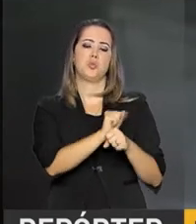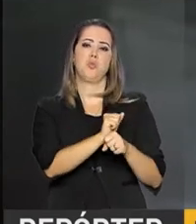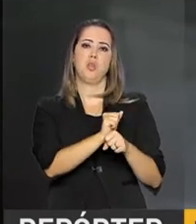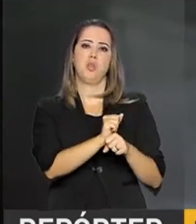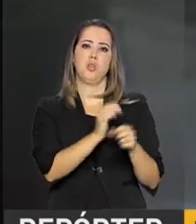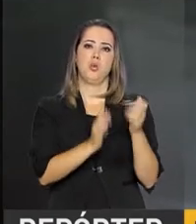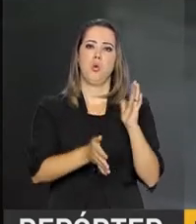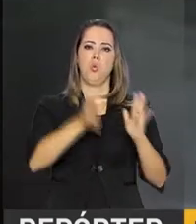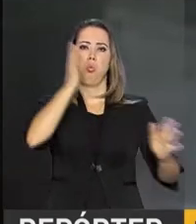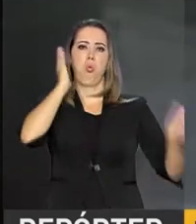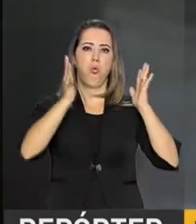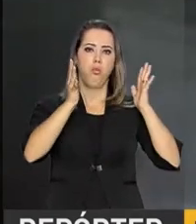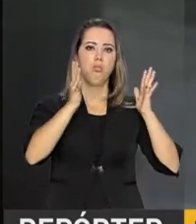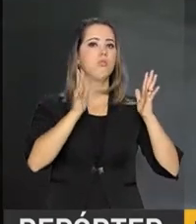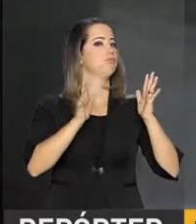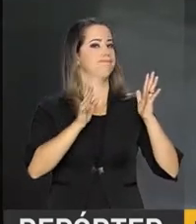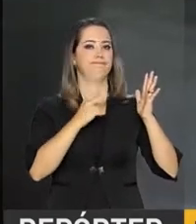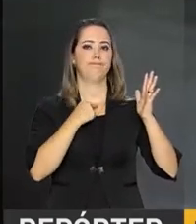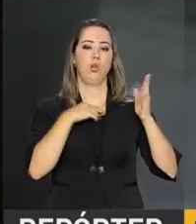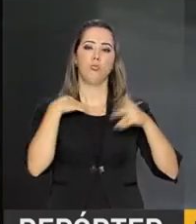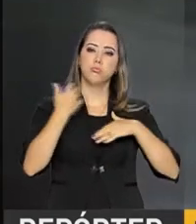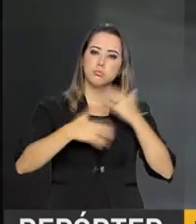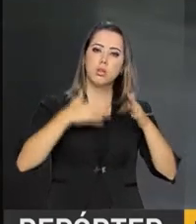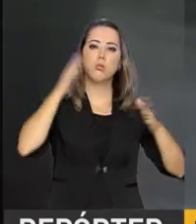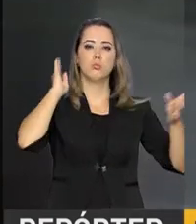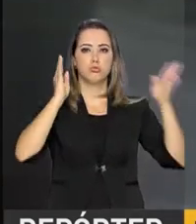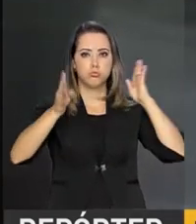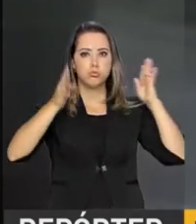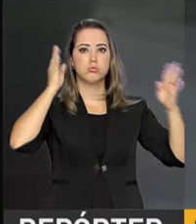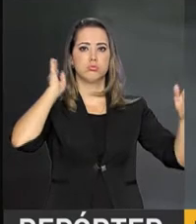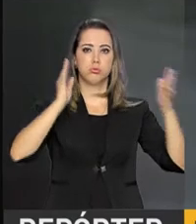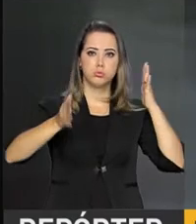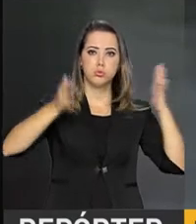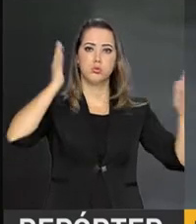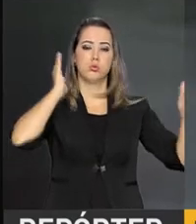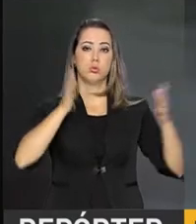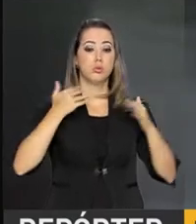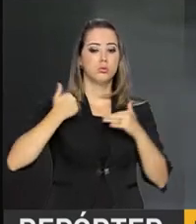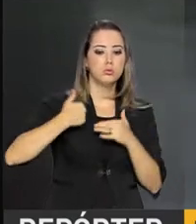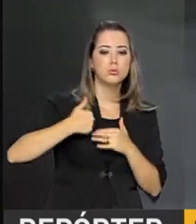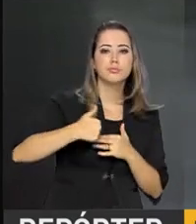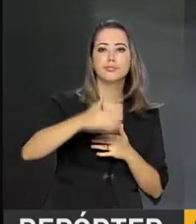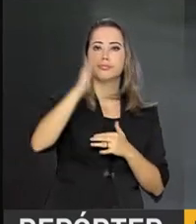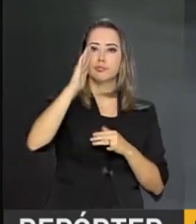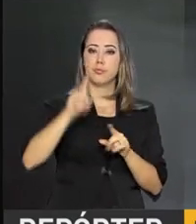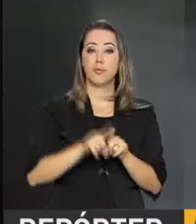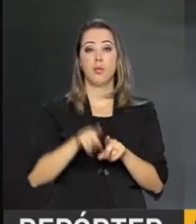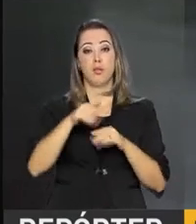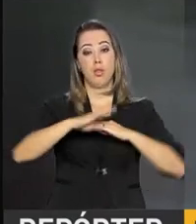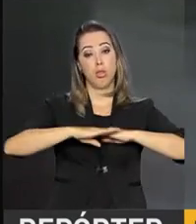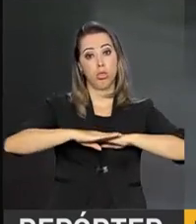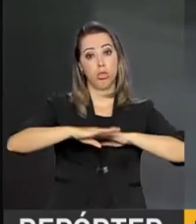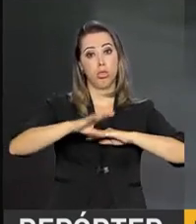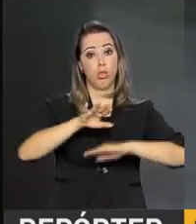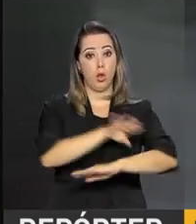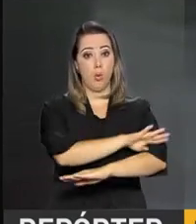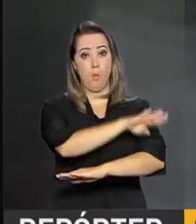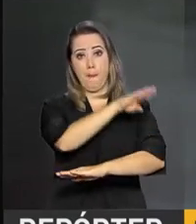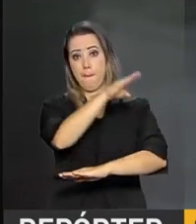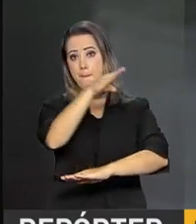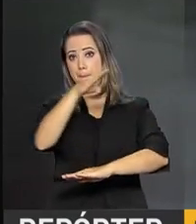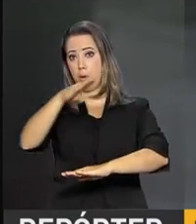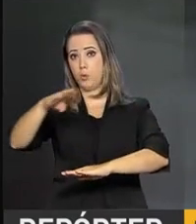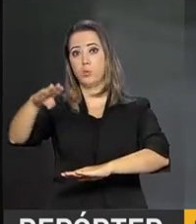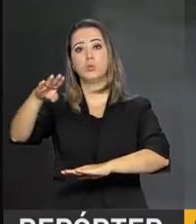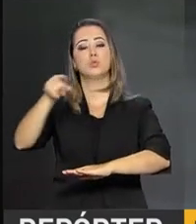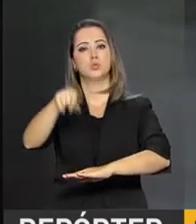retenção de caminhões para isso também o exército brasileiro mobilizou uma ponte nossa móvel que caso tenha alguma interrupção total do